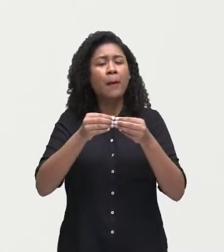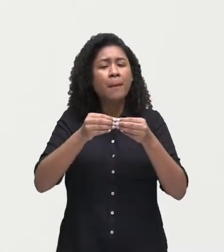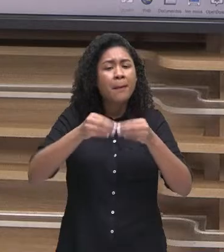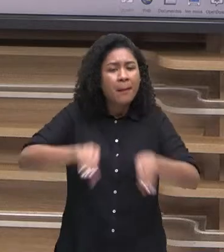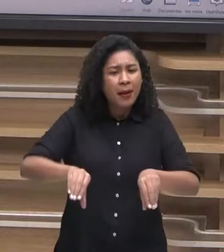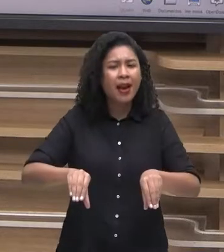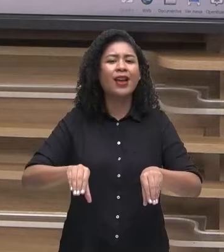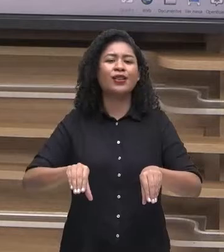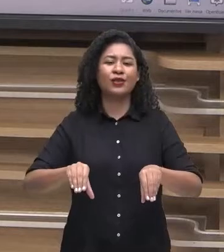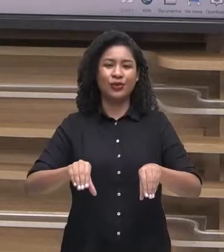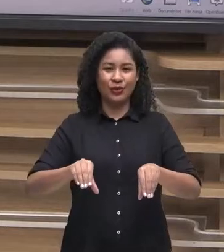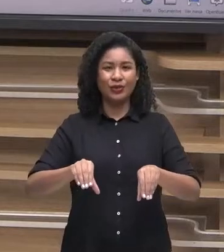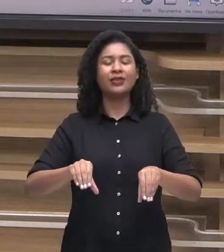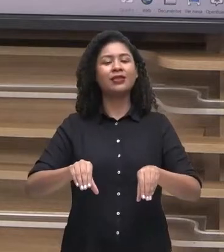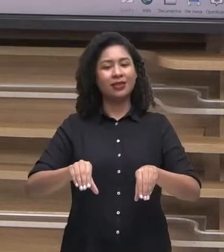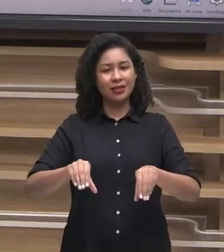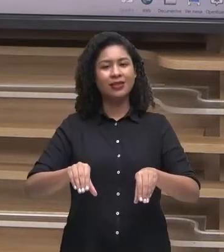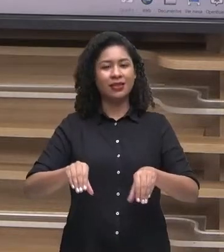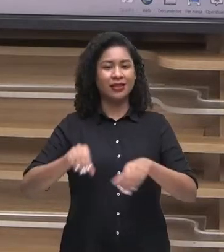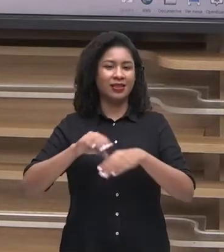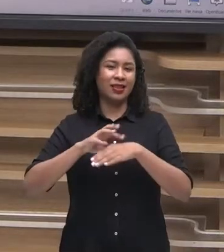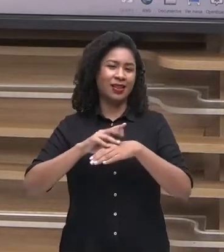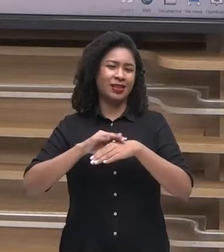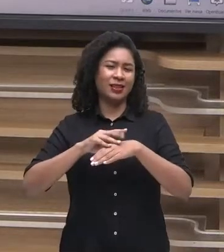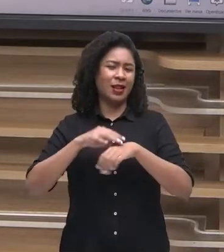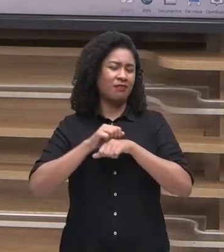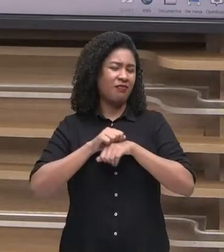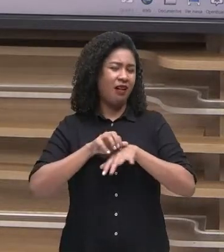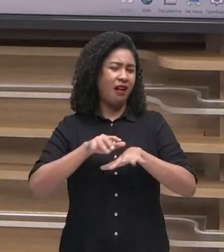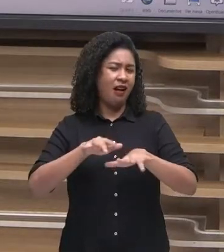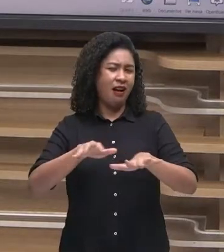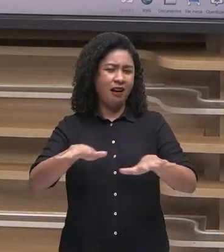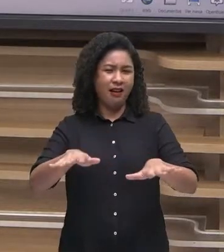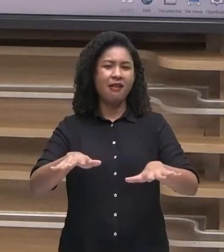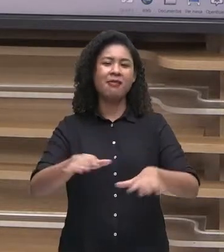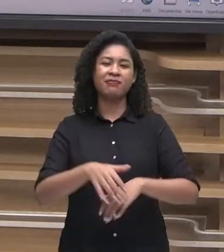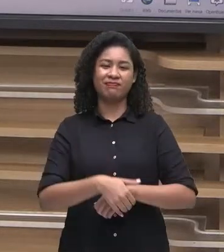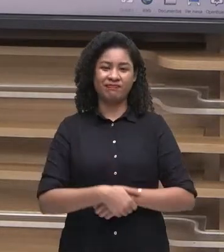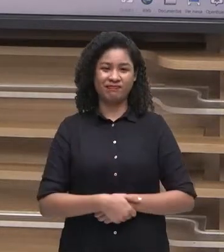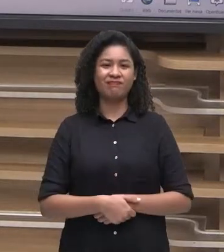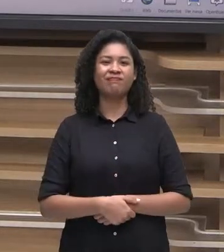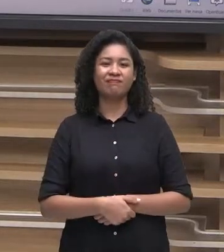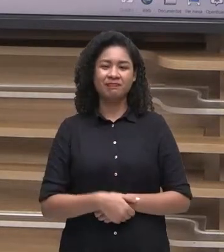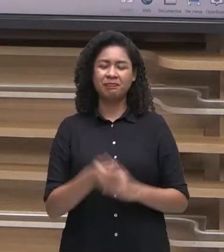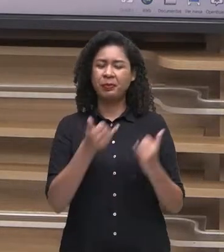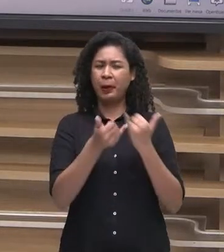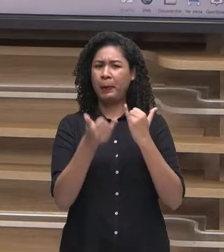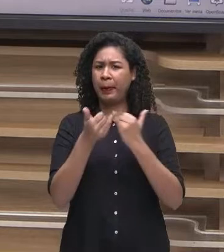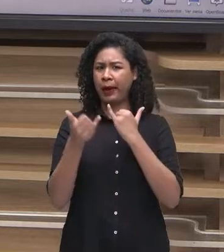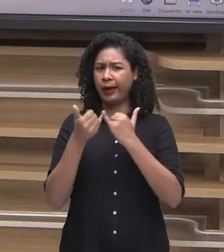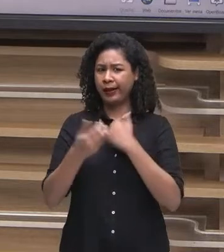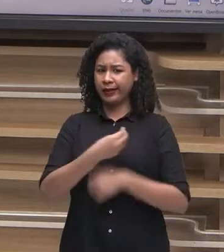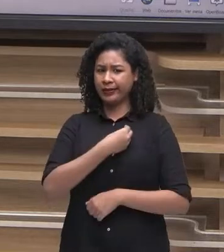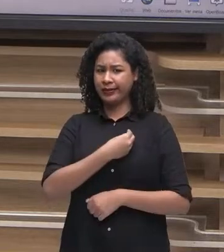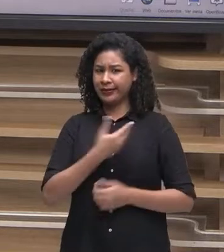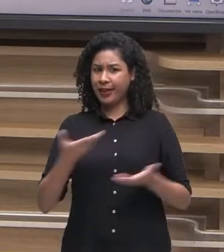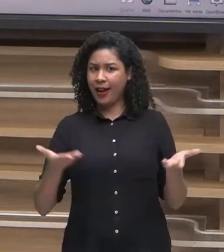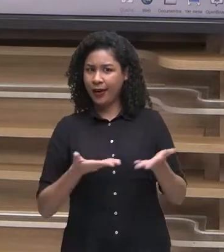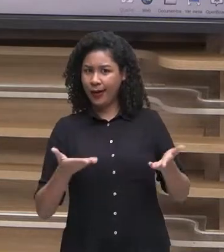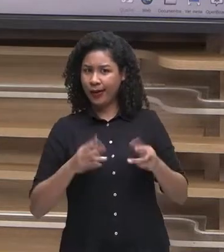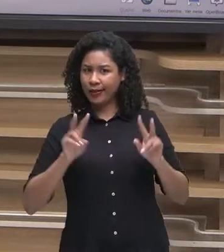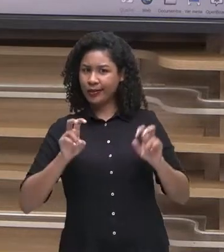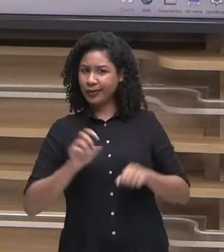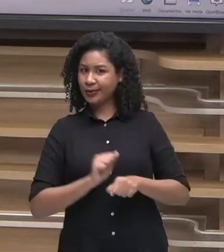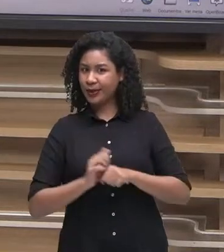prejudicial, por assim dizer, essa epidemia, essa pandemia de peste negra, bem semelhante ao que a gente está vivendo agora com a questão do